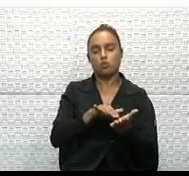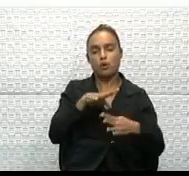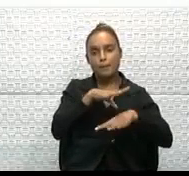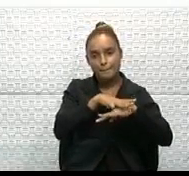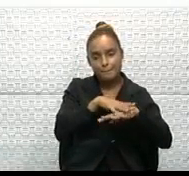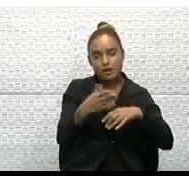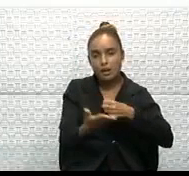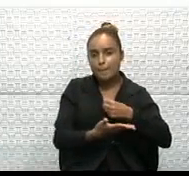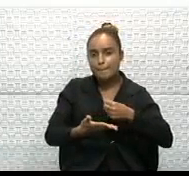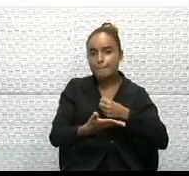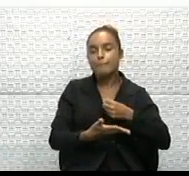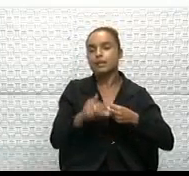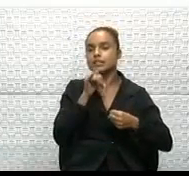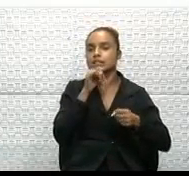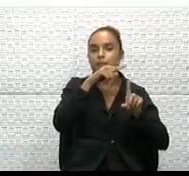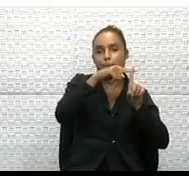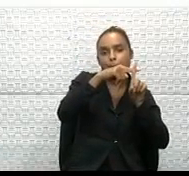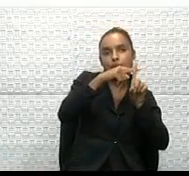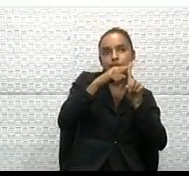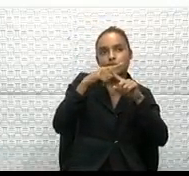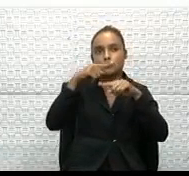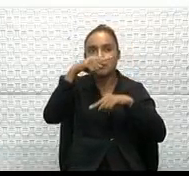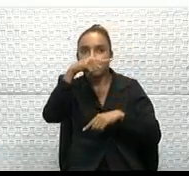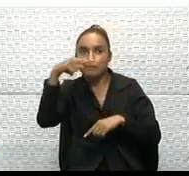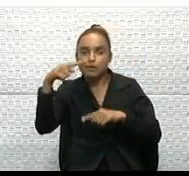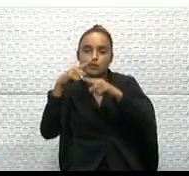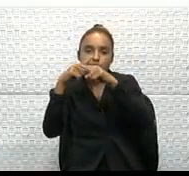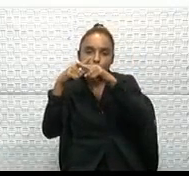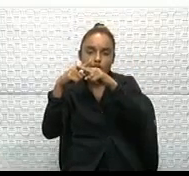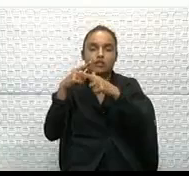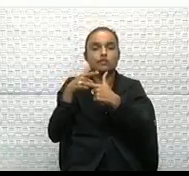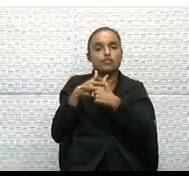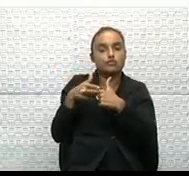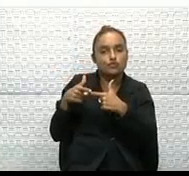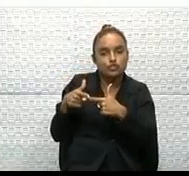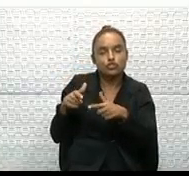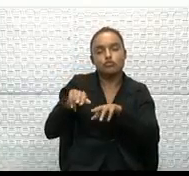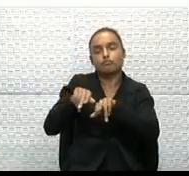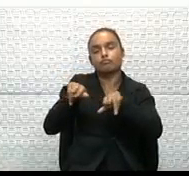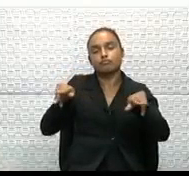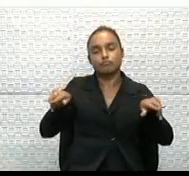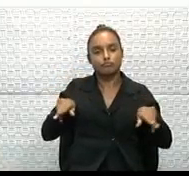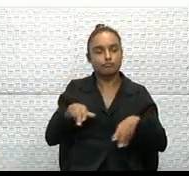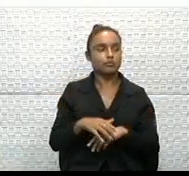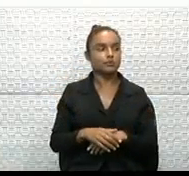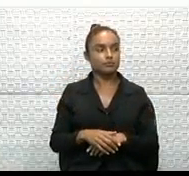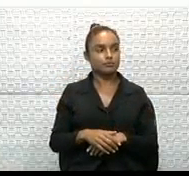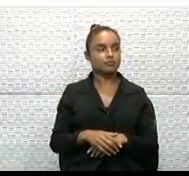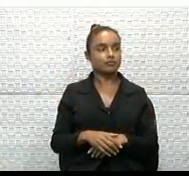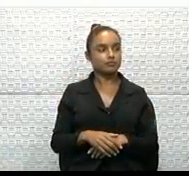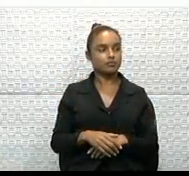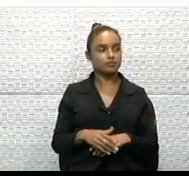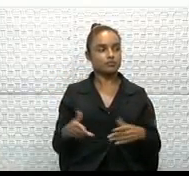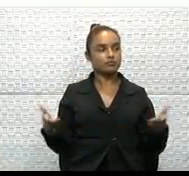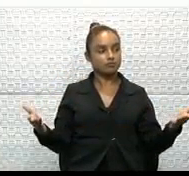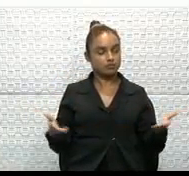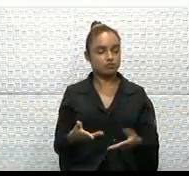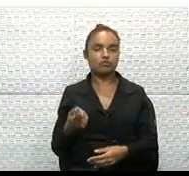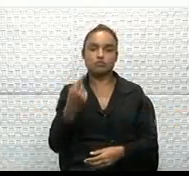a construção de gráficos. Bom, entre os conhecimentos conceituais, nós temos o de função afim. Vamos então